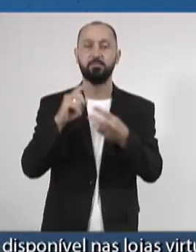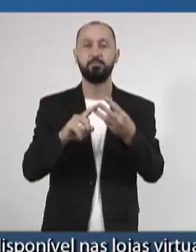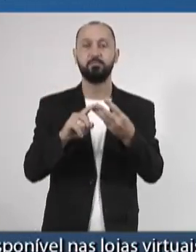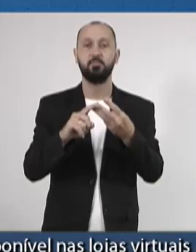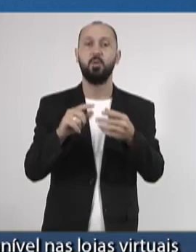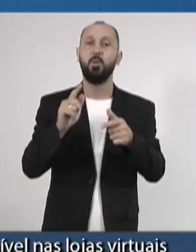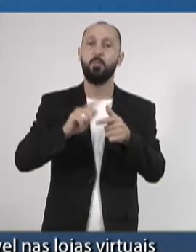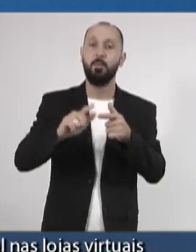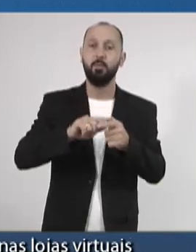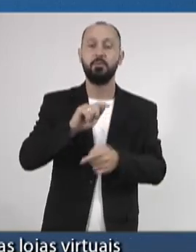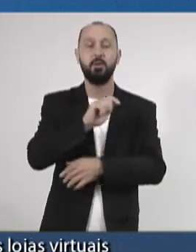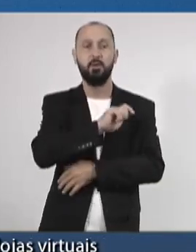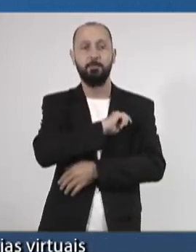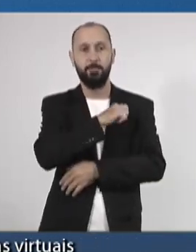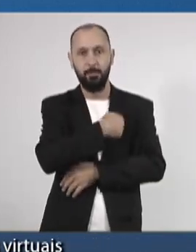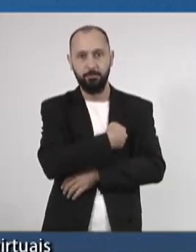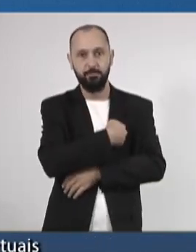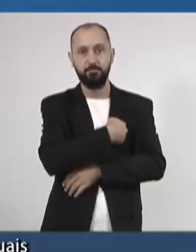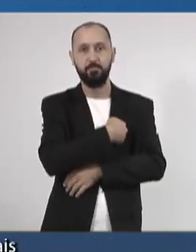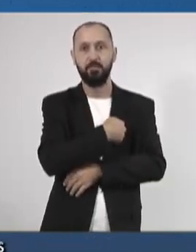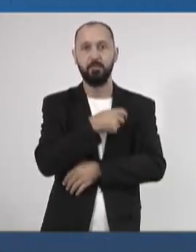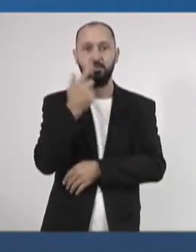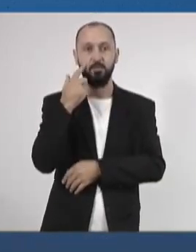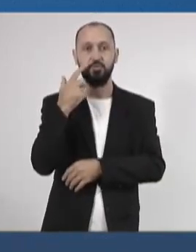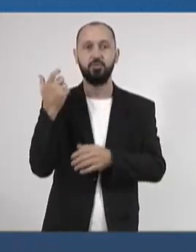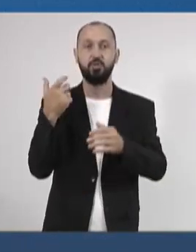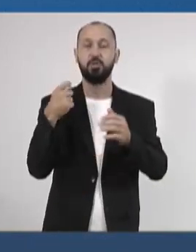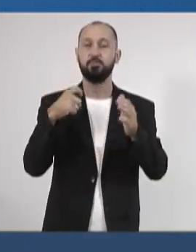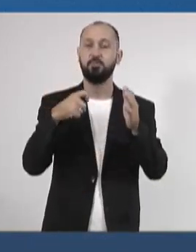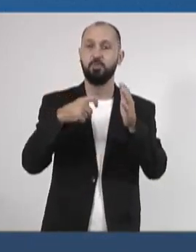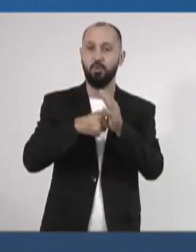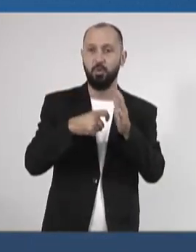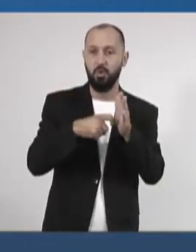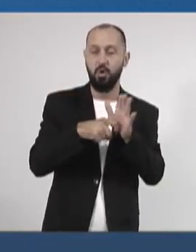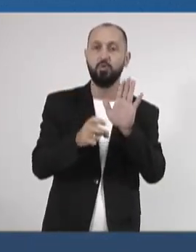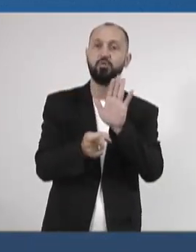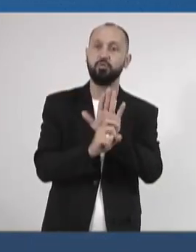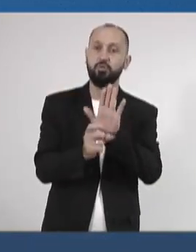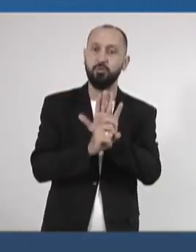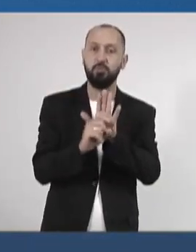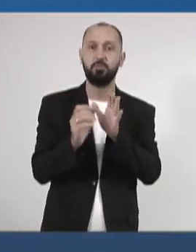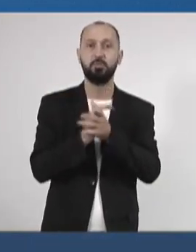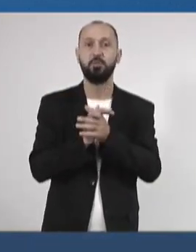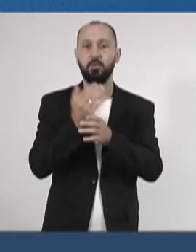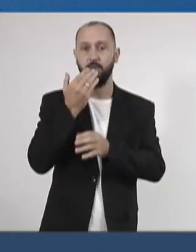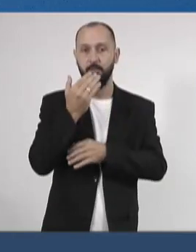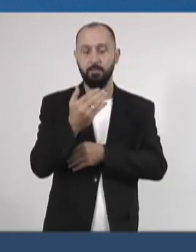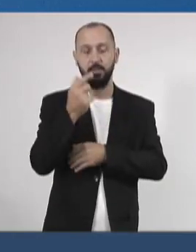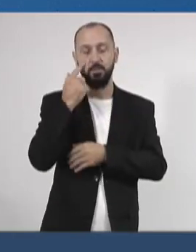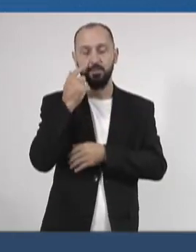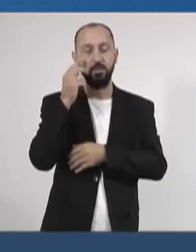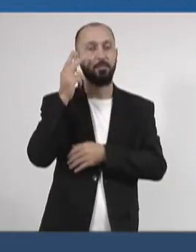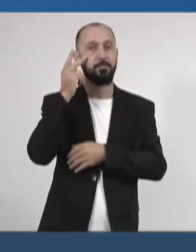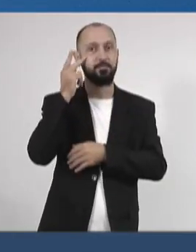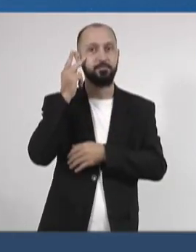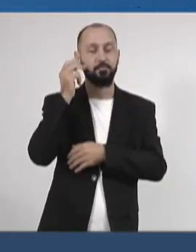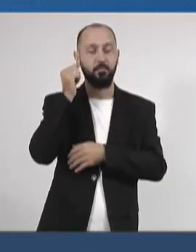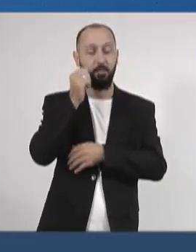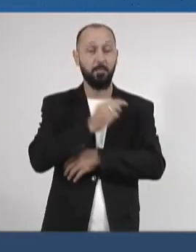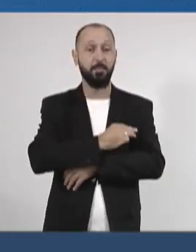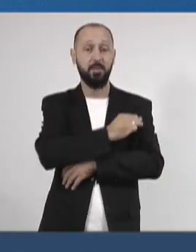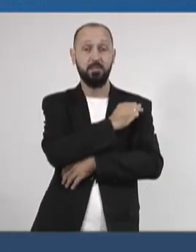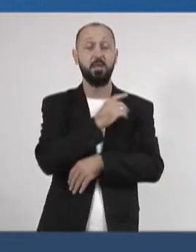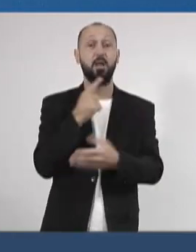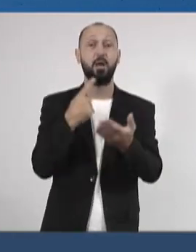ordem de fiscalização do narcotráfico, enfim. E sugeri, Pedro Kemp, a ministra, ela